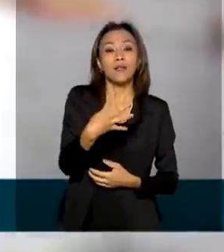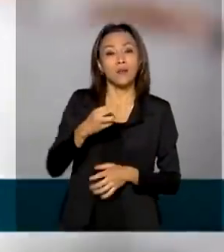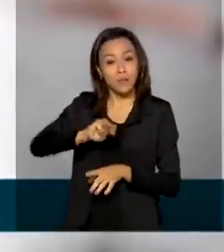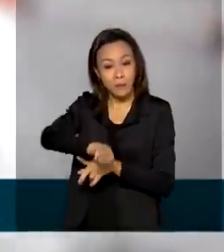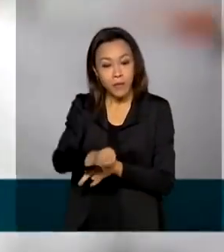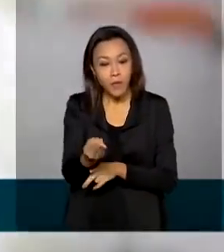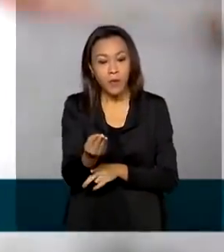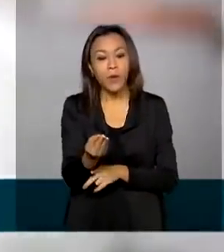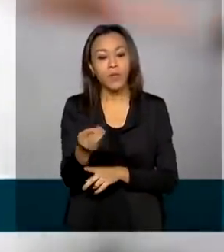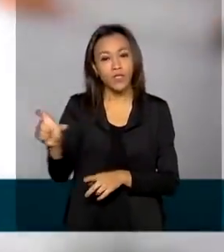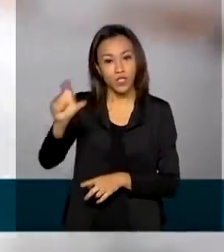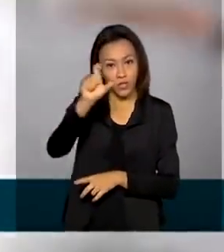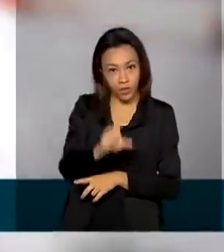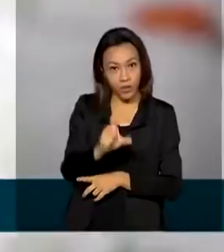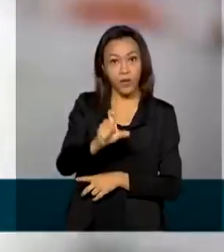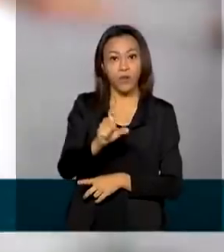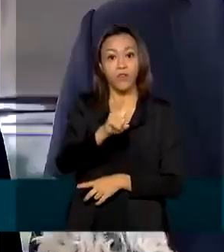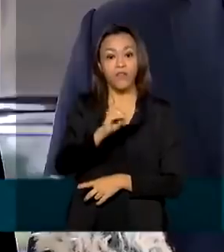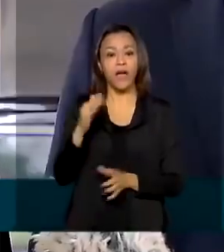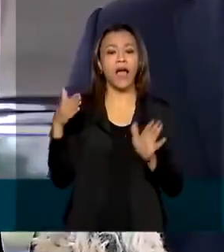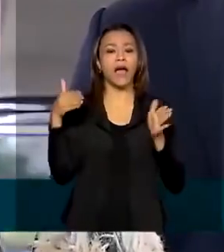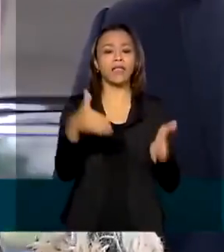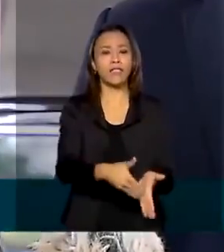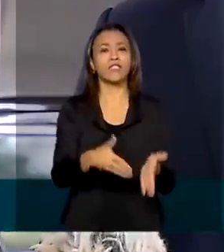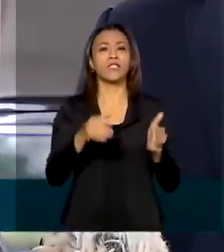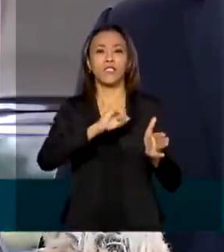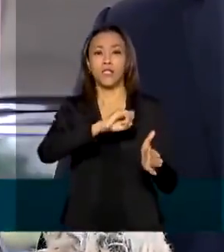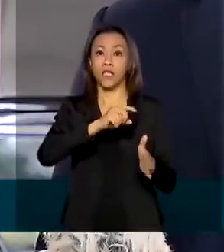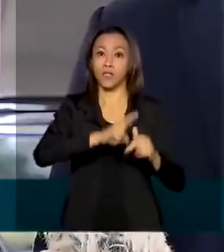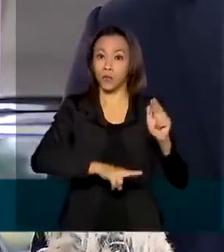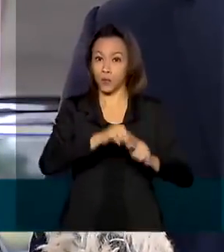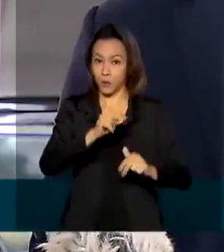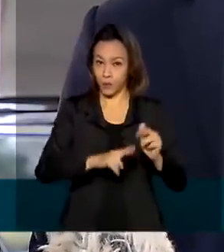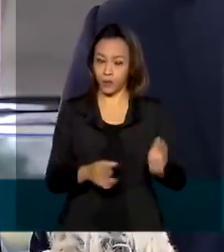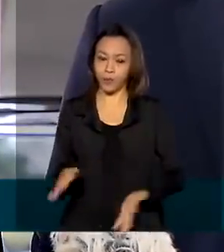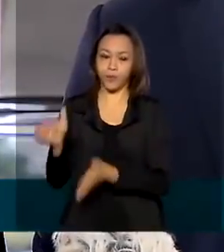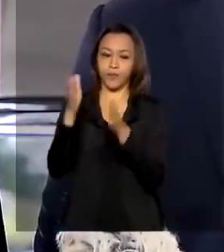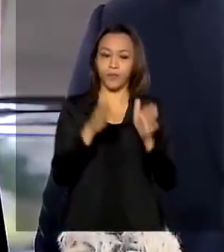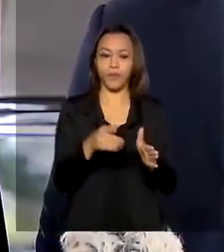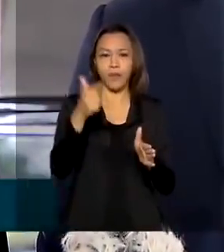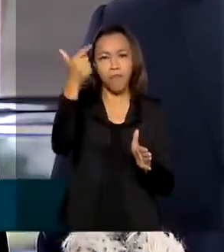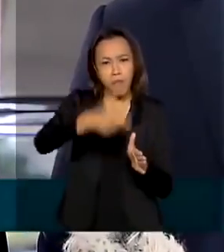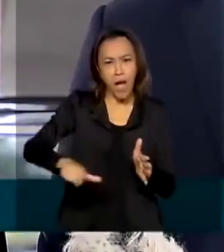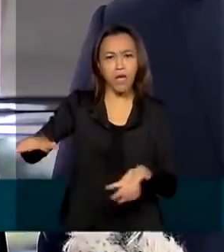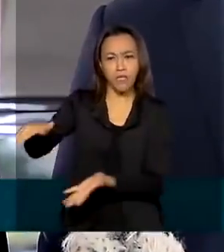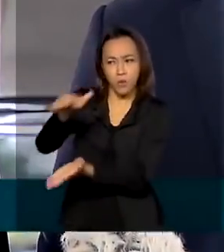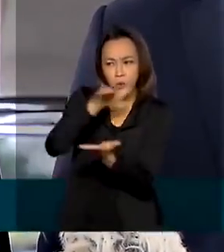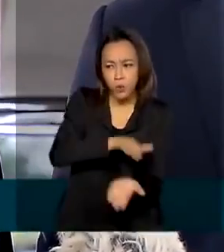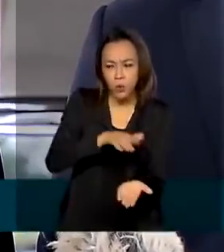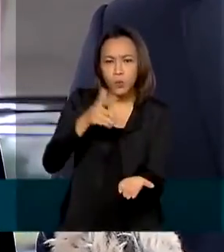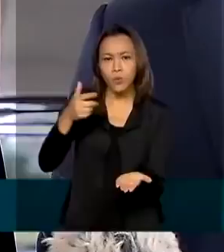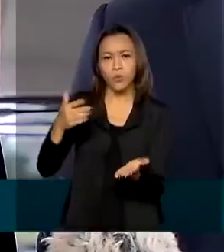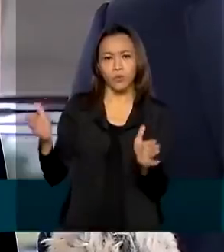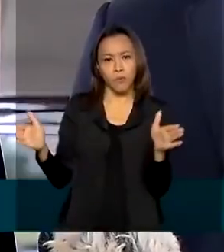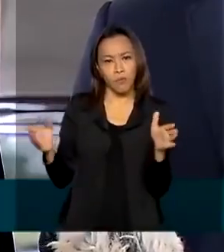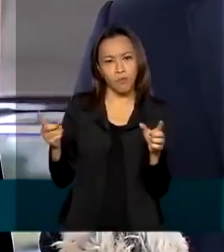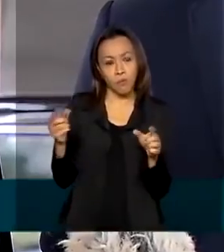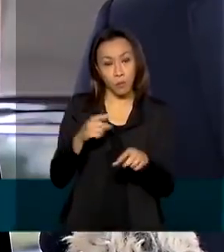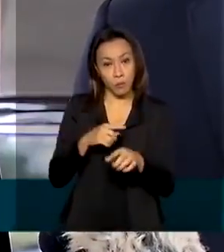doses devem chegar ao país até junho. É basicamente aumentar os lotes a curto prazo, de vacina a curto